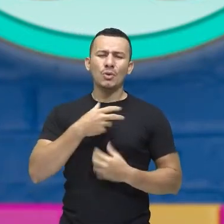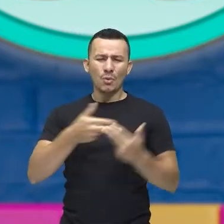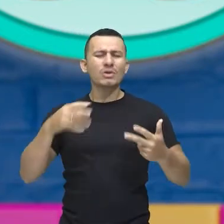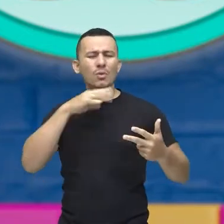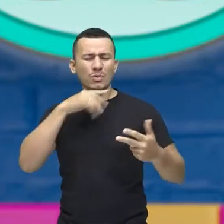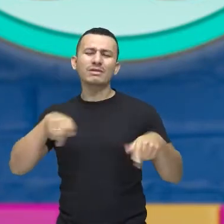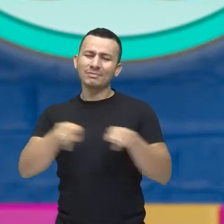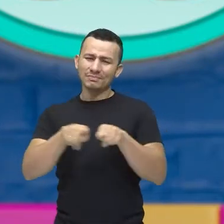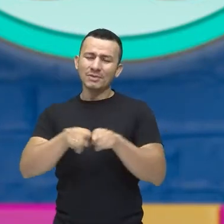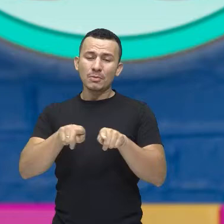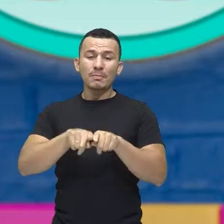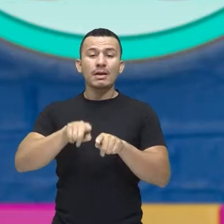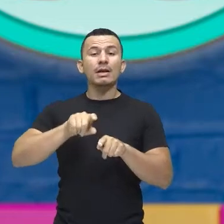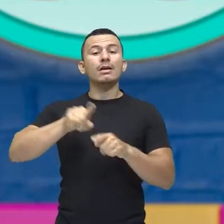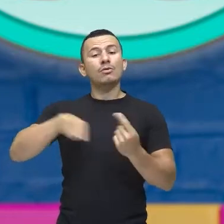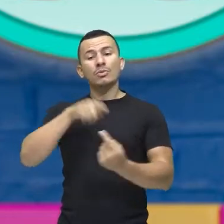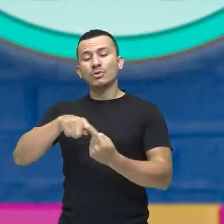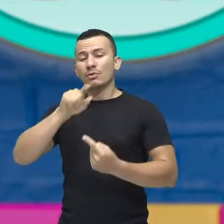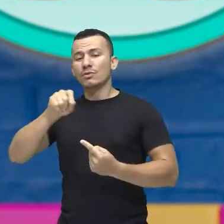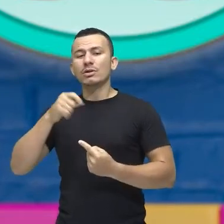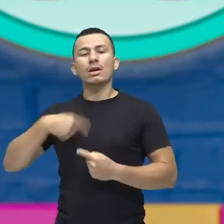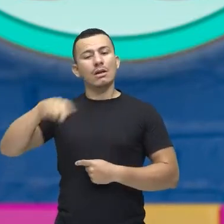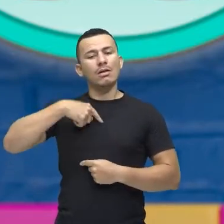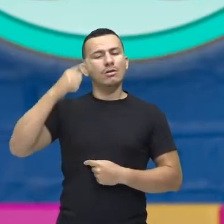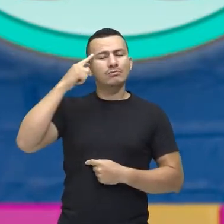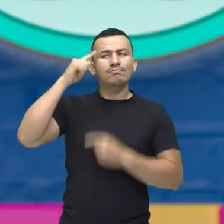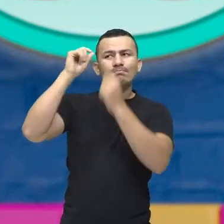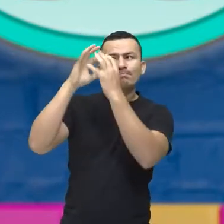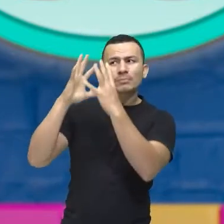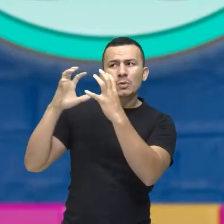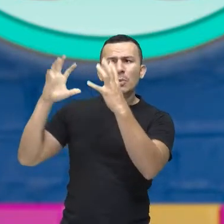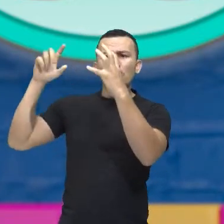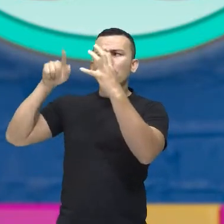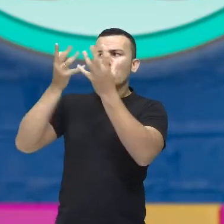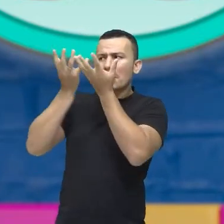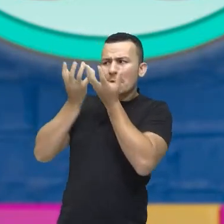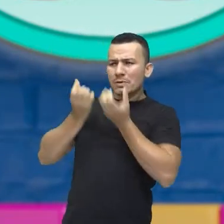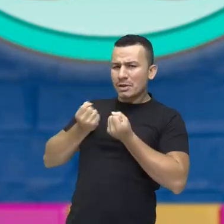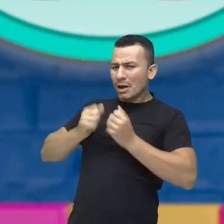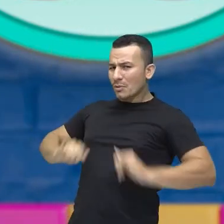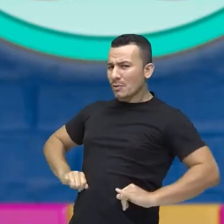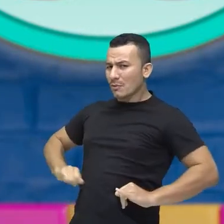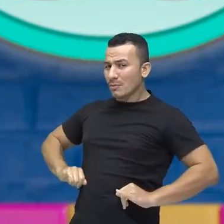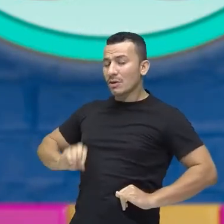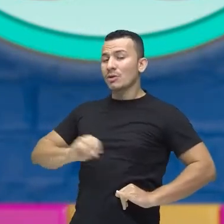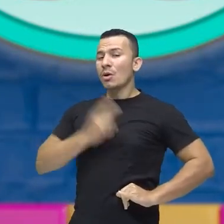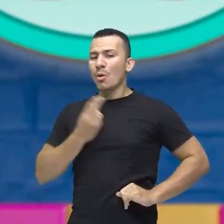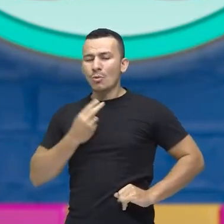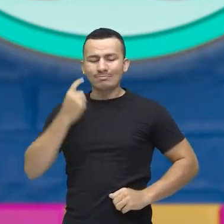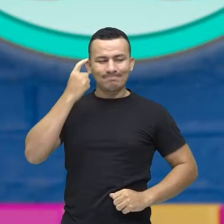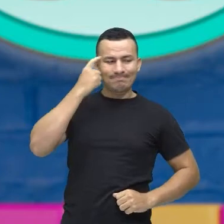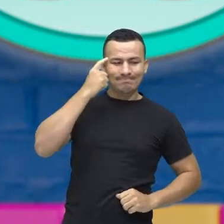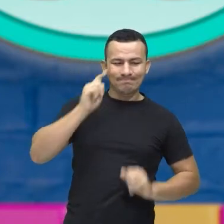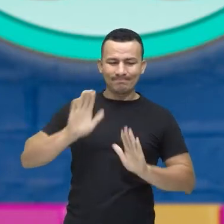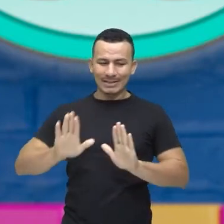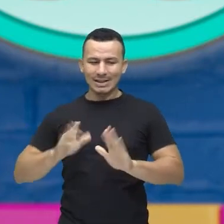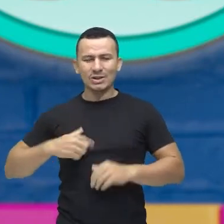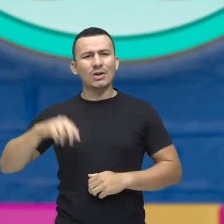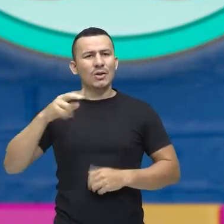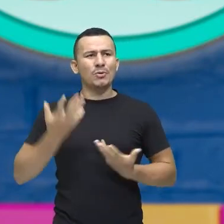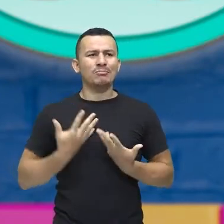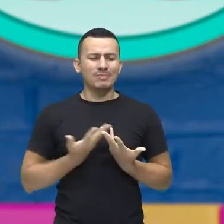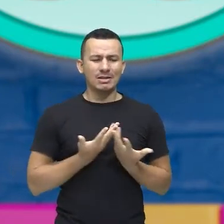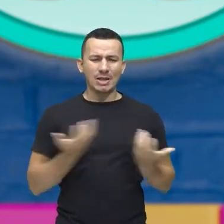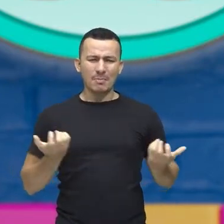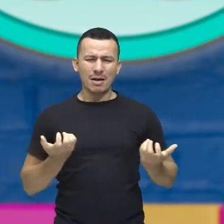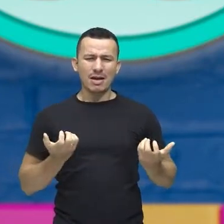digo no sentido de nós refletirmos para que a gente não supervalorize esse sofrimento. Mas eu vou pensar, olha, hoje, terminei meu